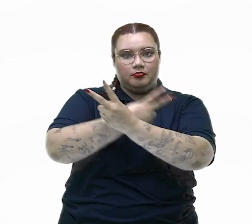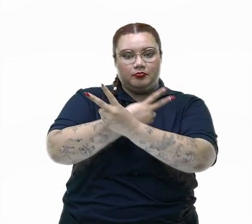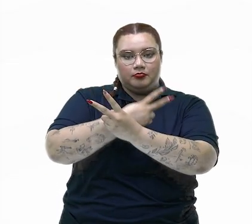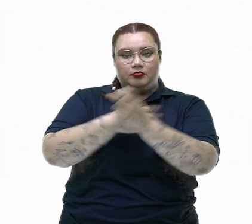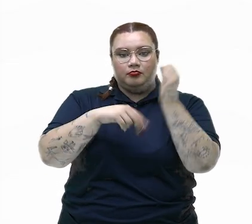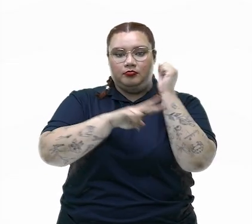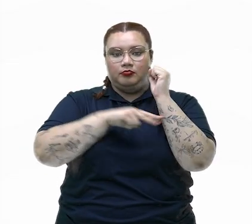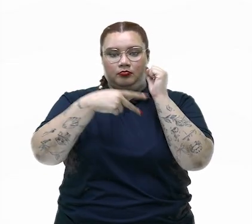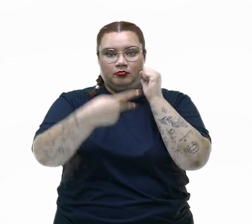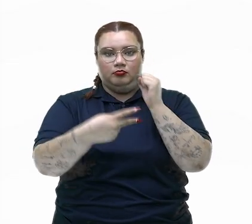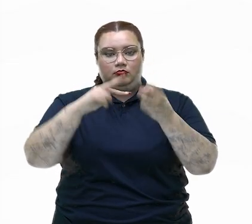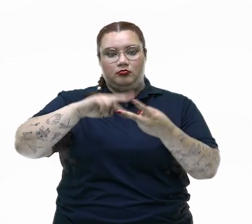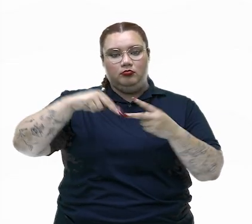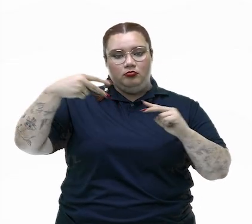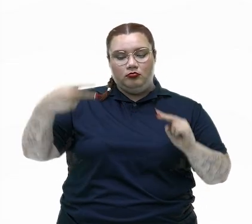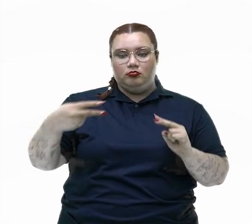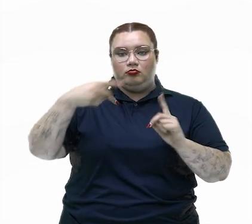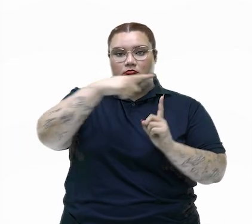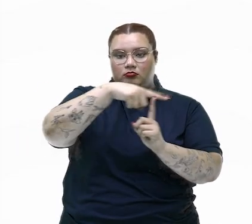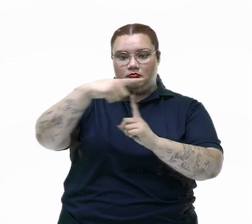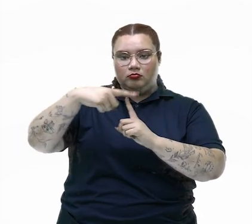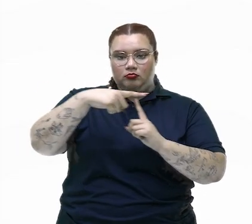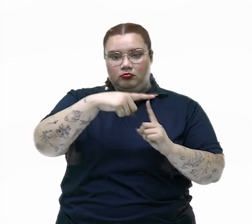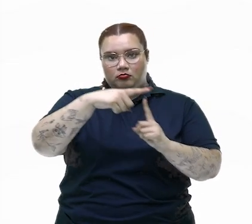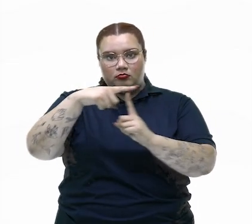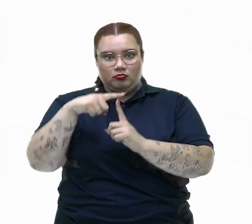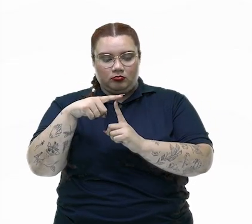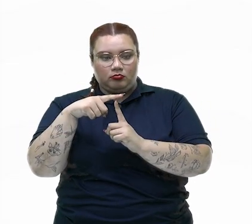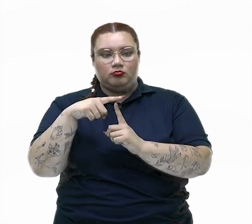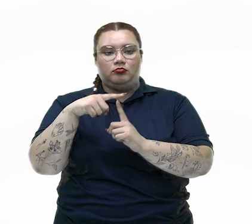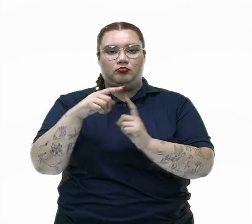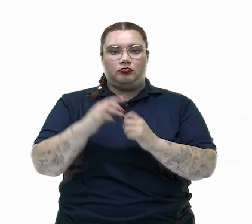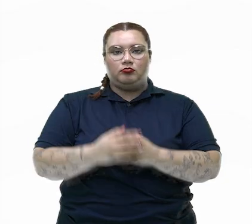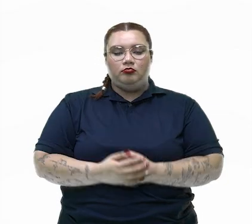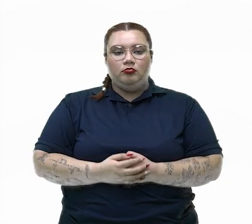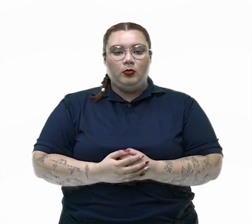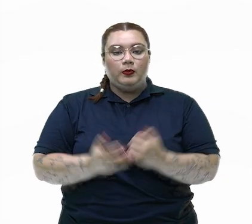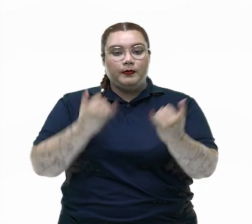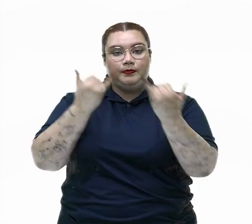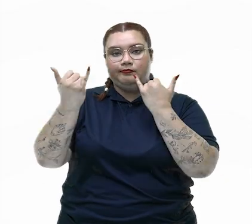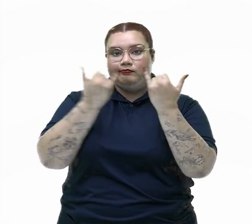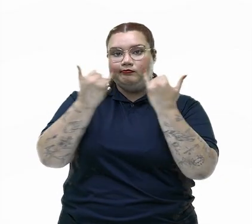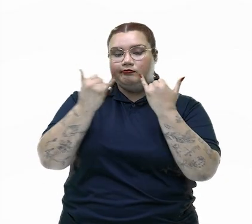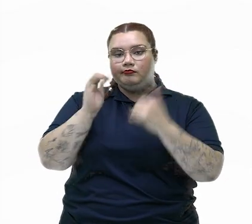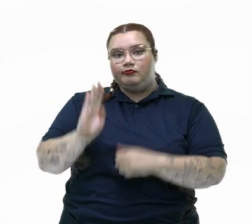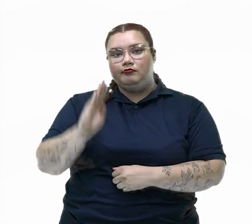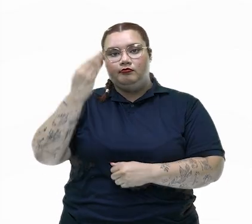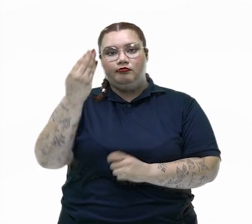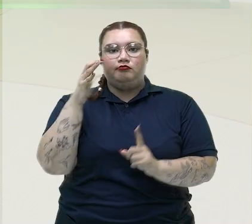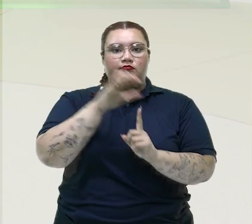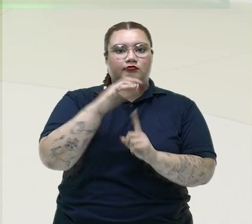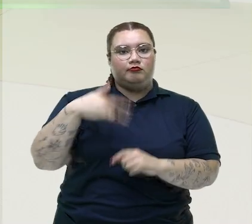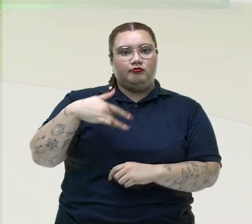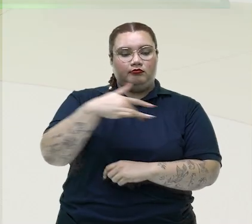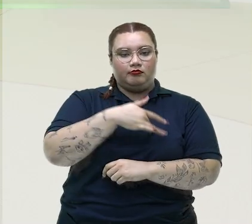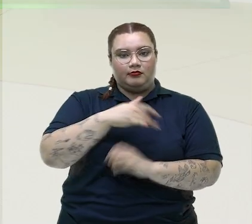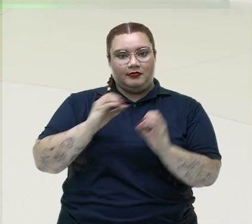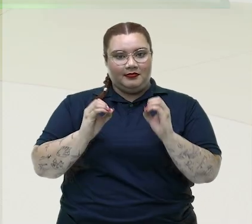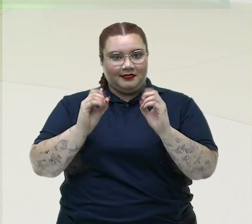cromossomos, efeitos genéticos, mutagênicos ou teratogênicos, fake news e